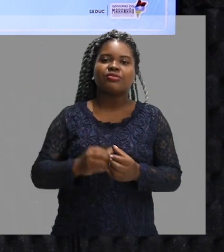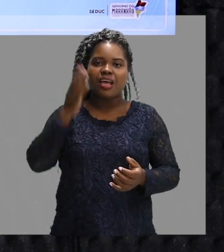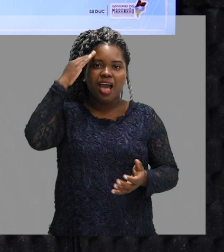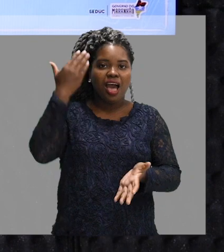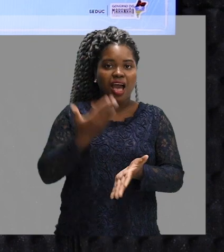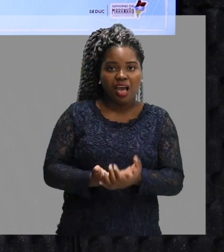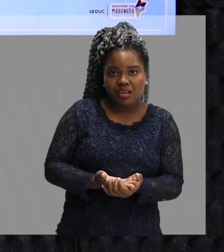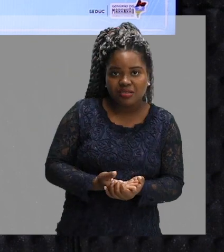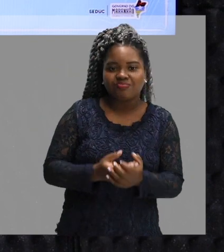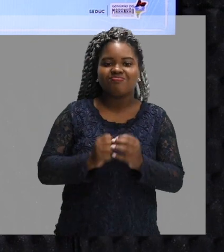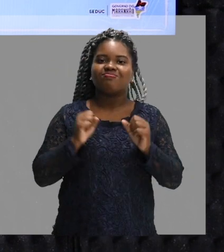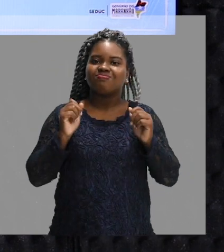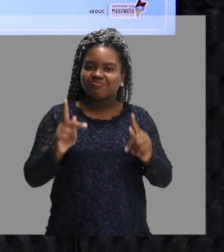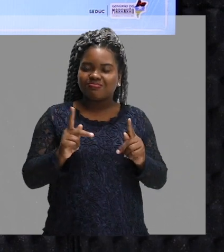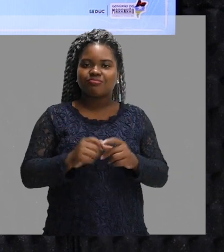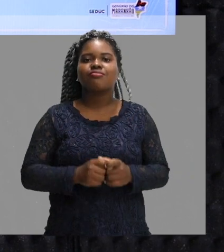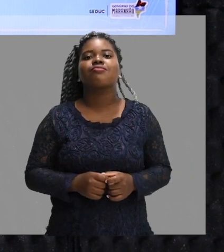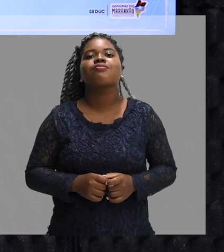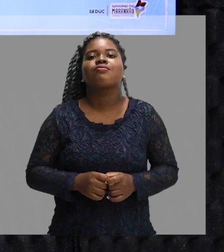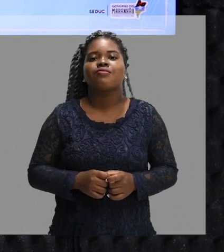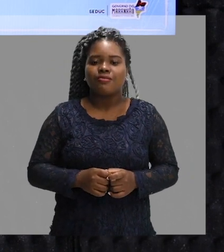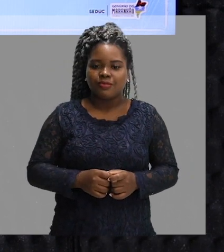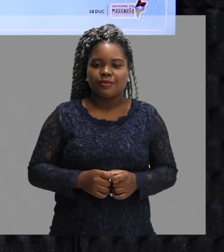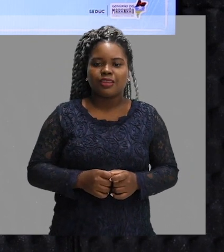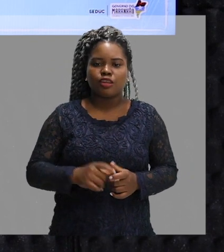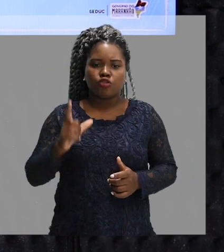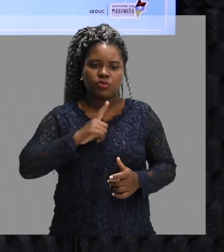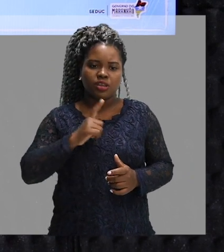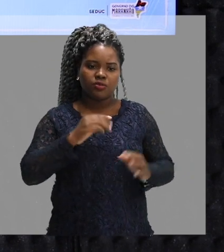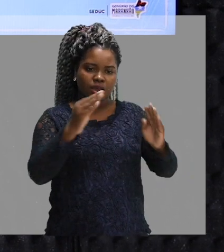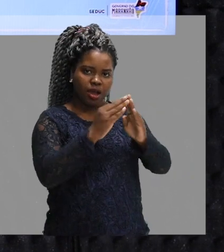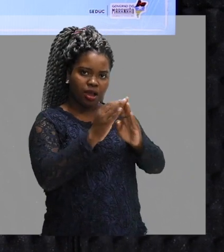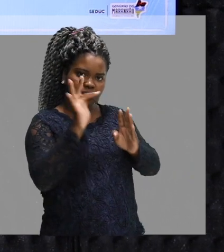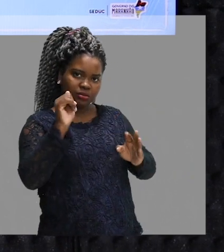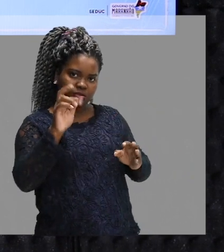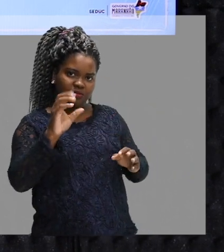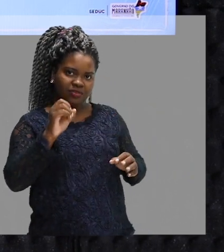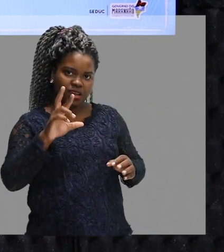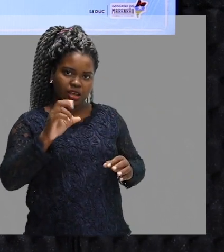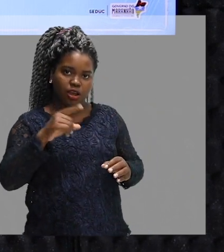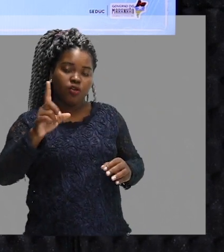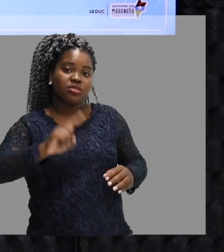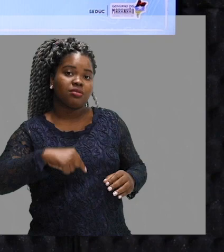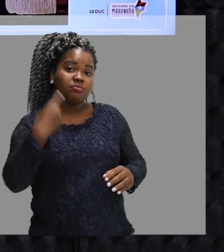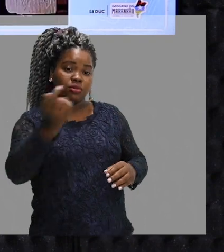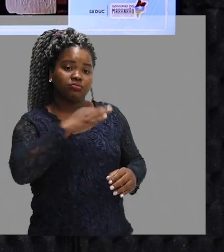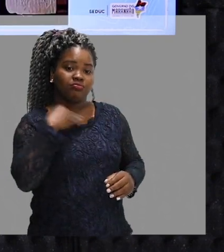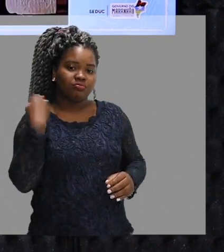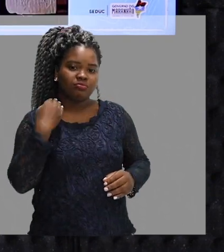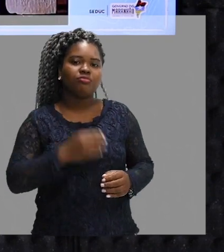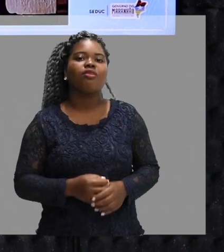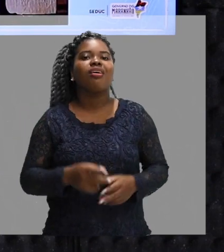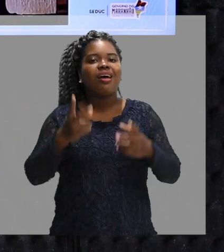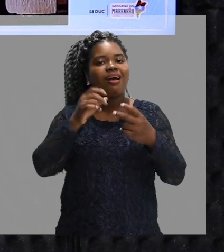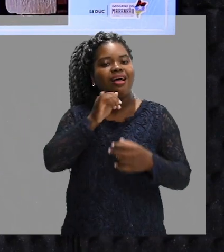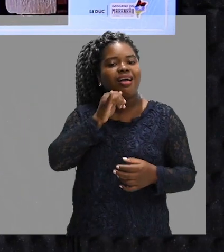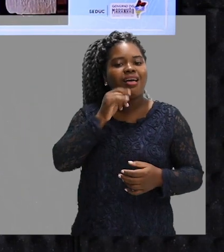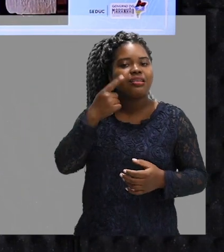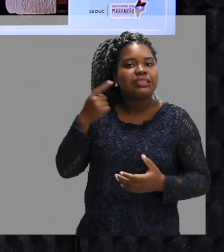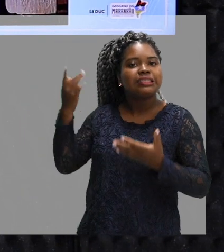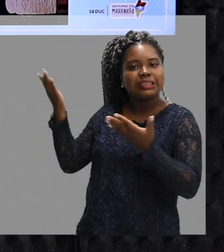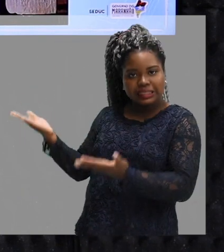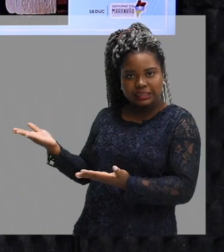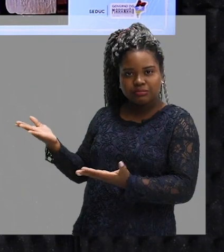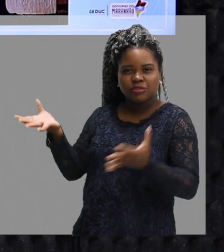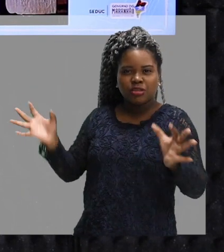quê? Porque eles construíram a morada do faraó depois que este bonitinho morria. Então, quase tudo que a gente tem é